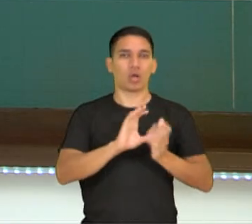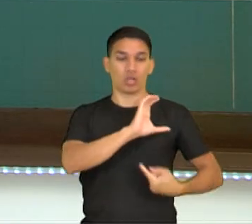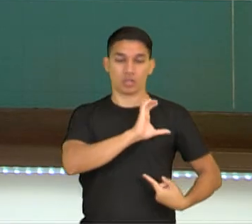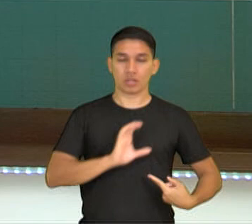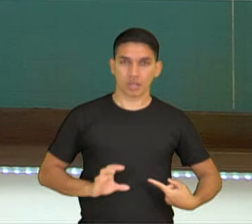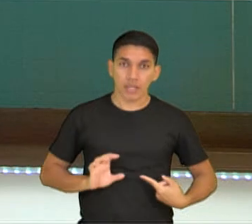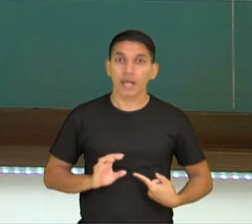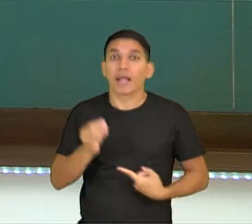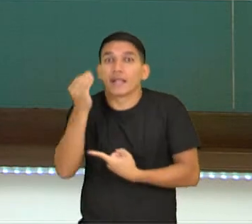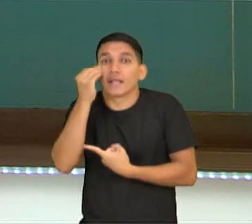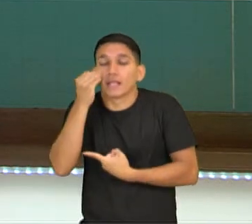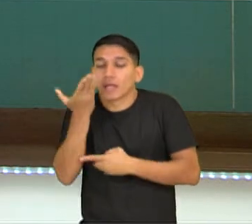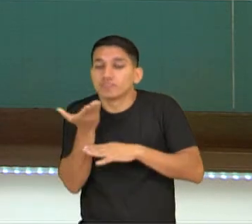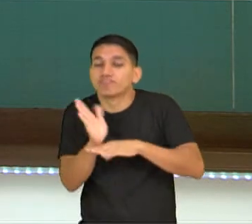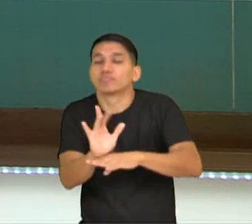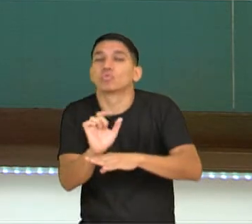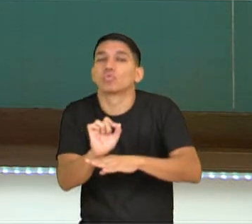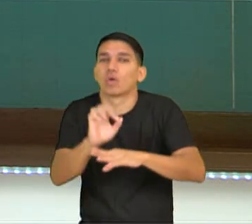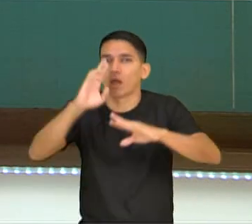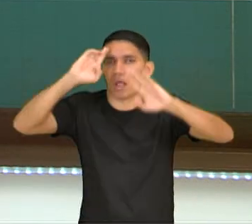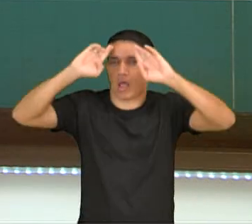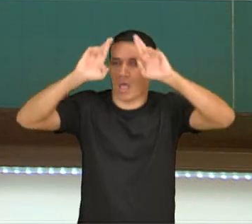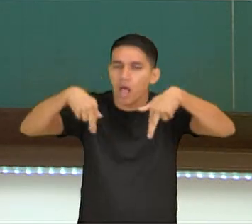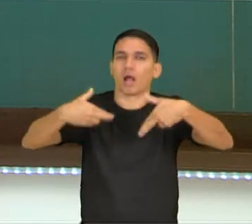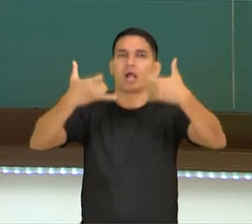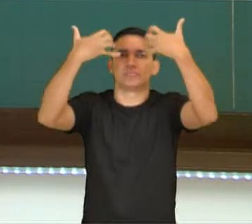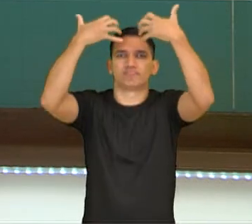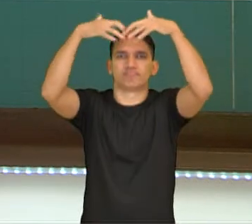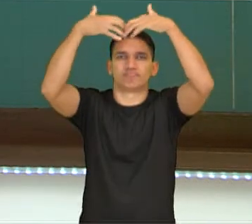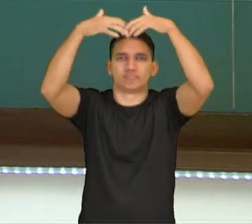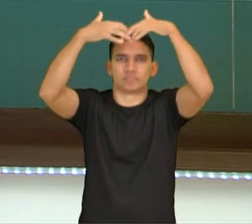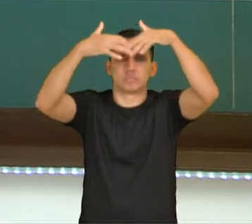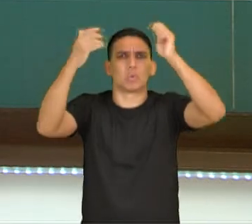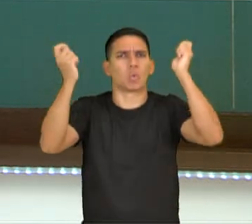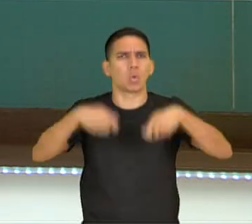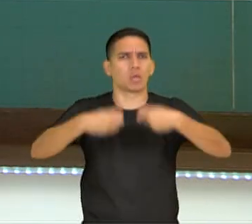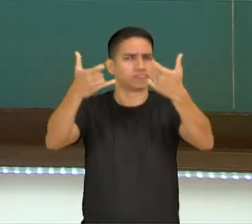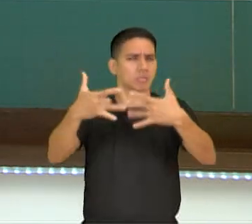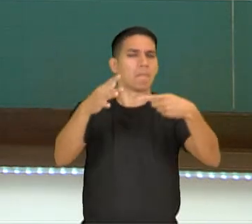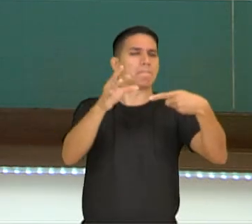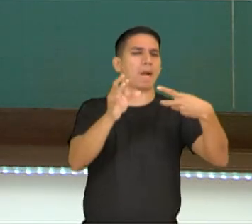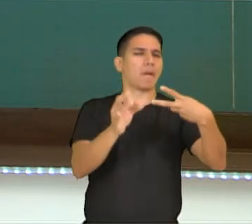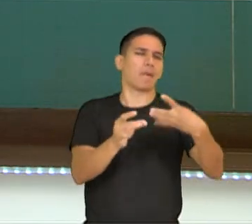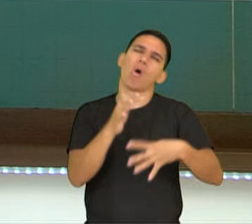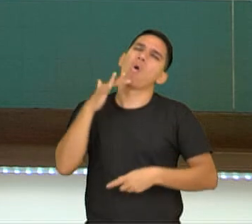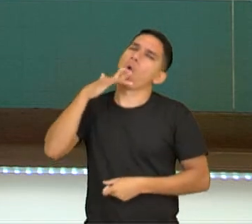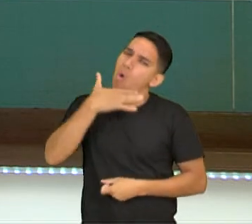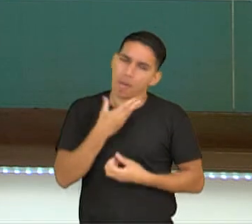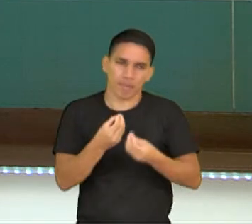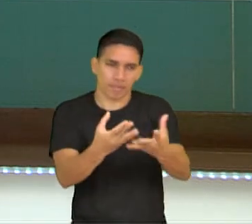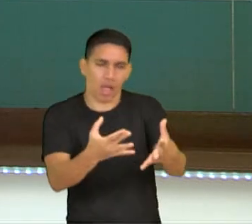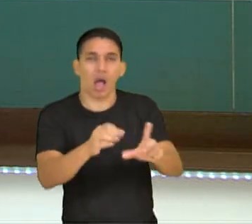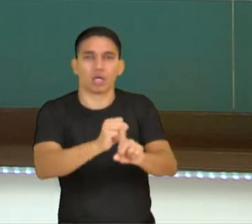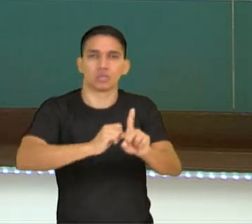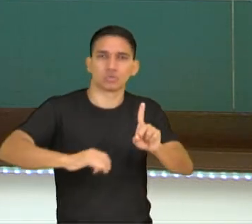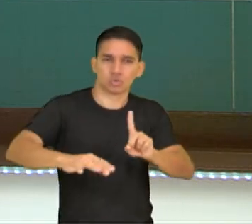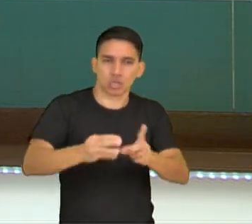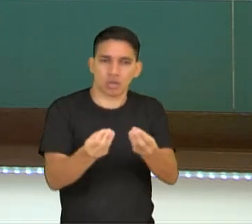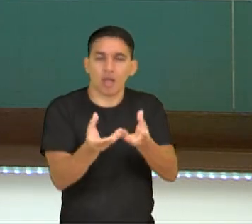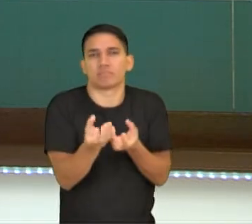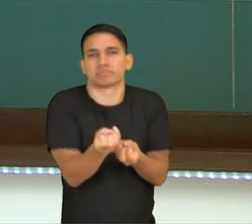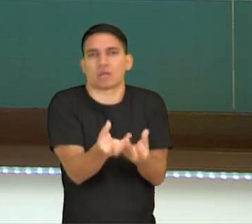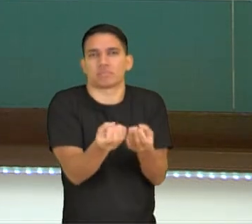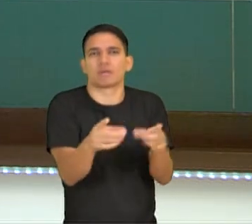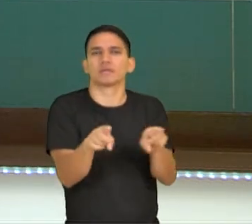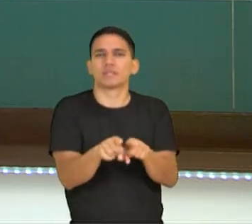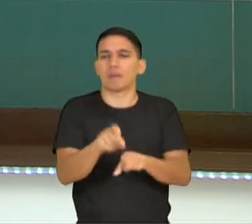base racional para que eles possam ser justificados, né? Obviamente, para a sociedade que está recebendo essa informação e para